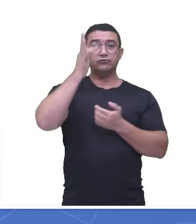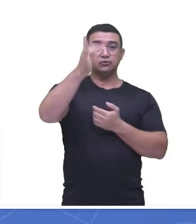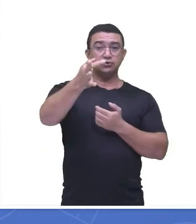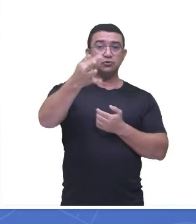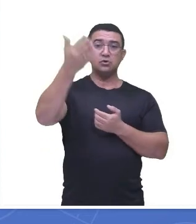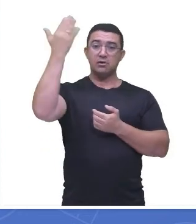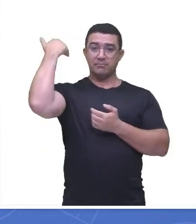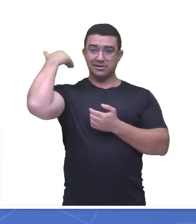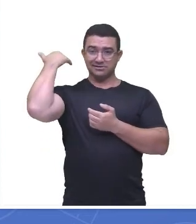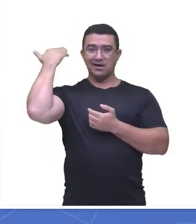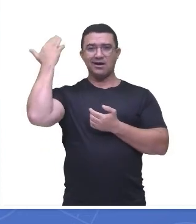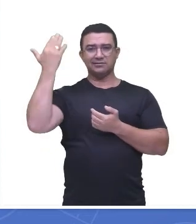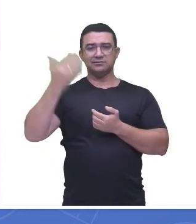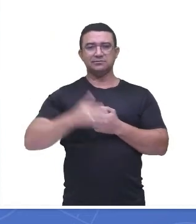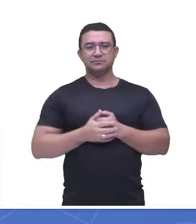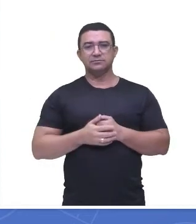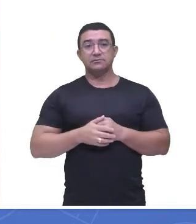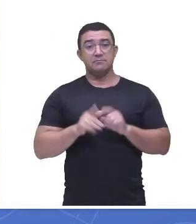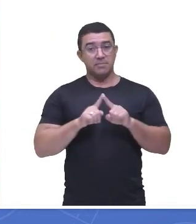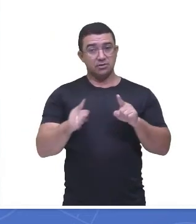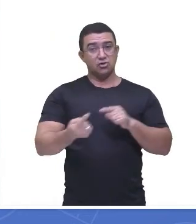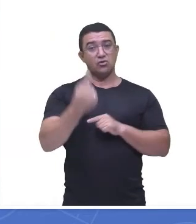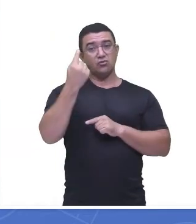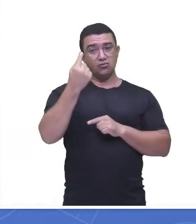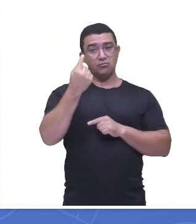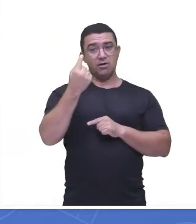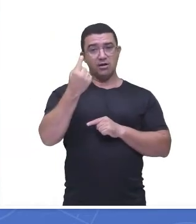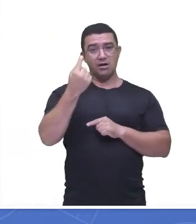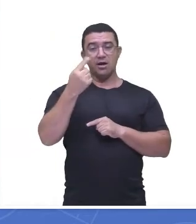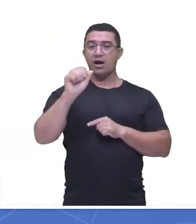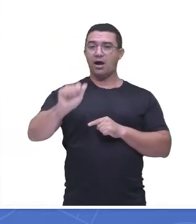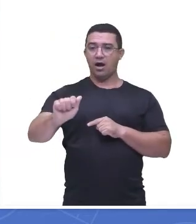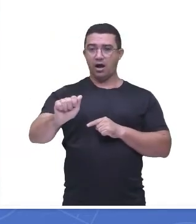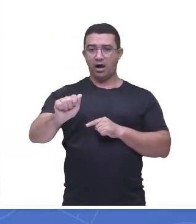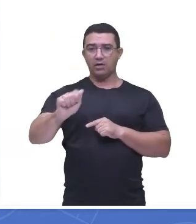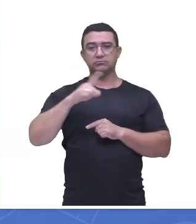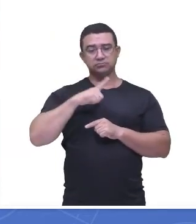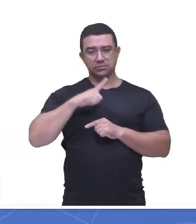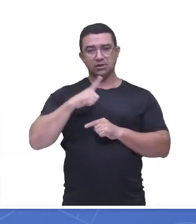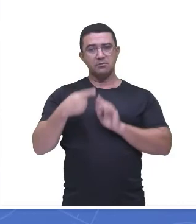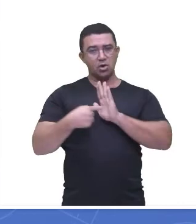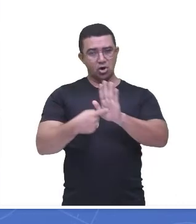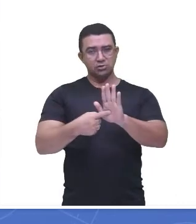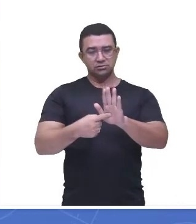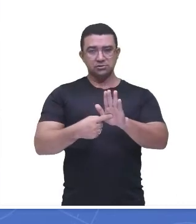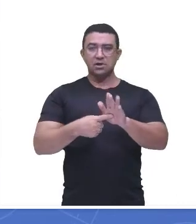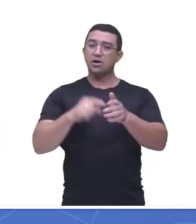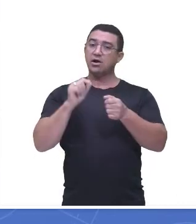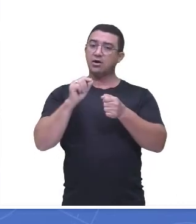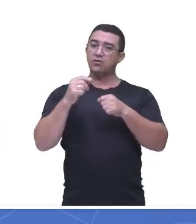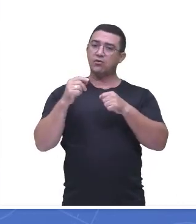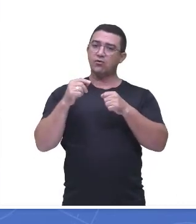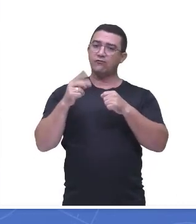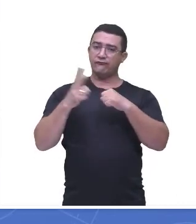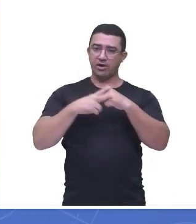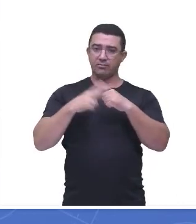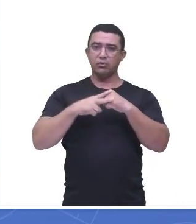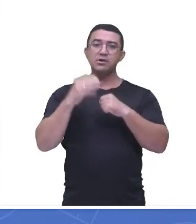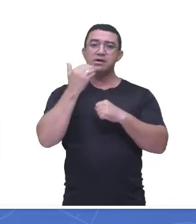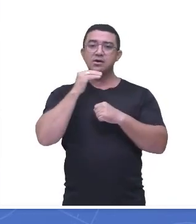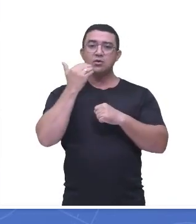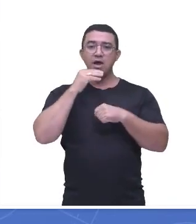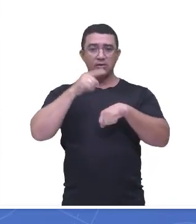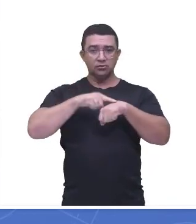tem verbo no condicional, porém, somente a alternativa A é que apresenta o verbo irregular a ser no pretérito imperfeito